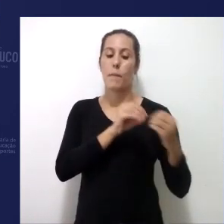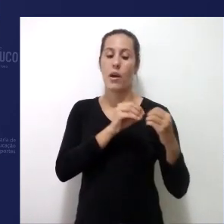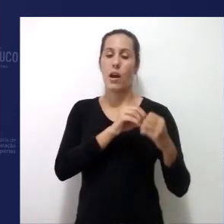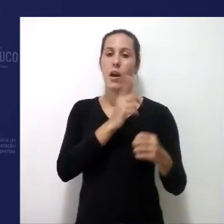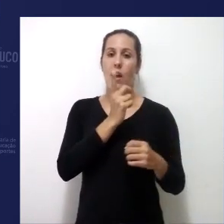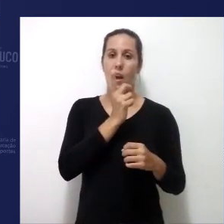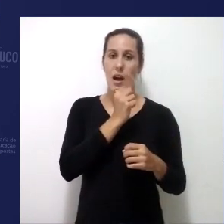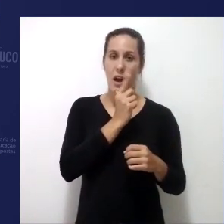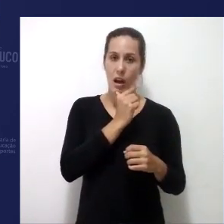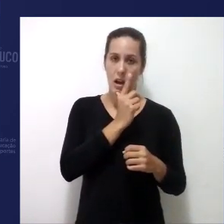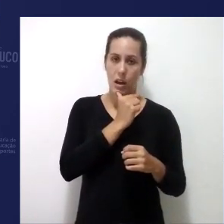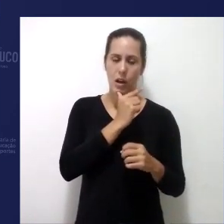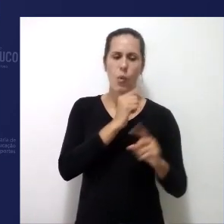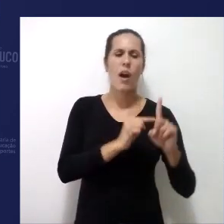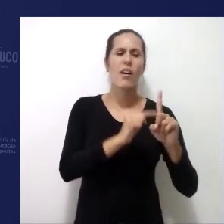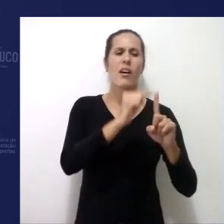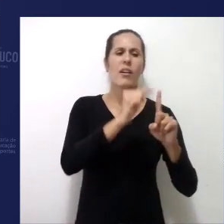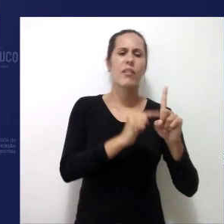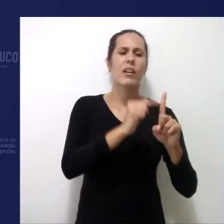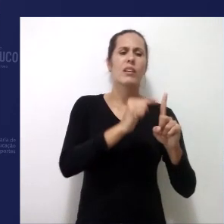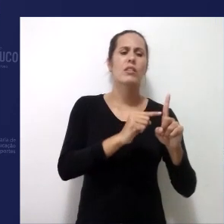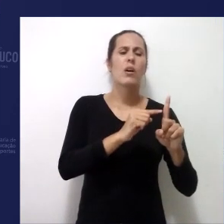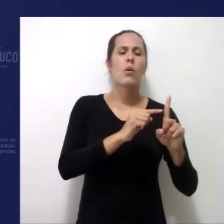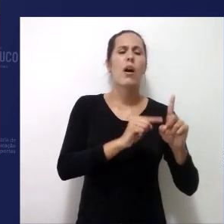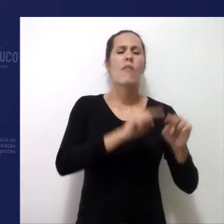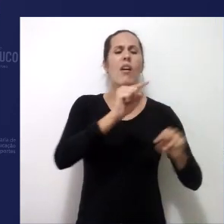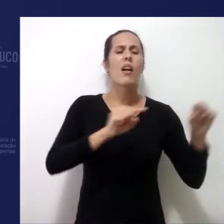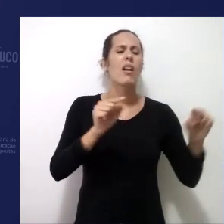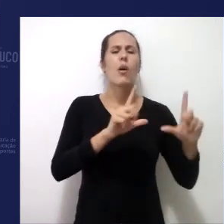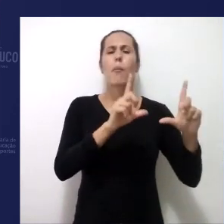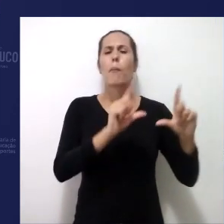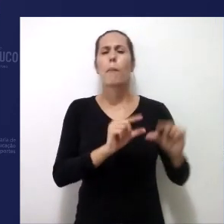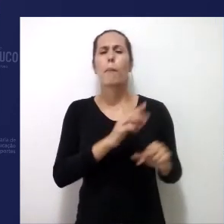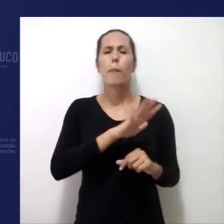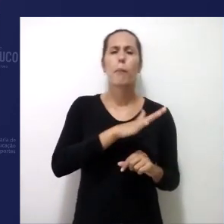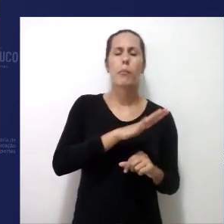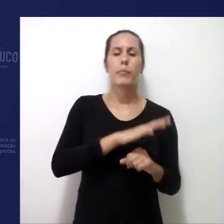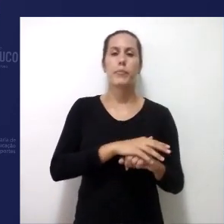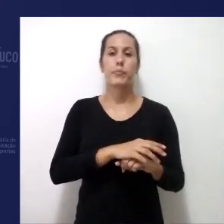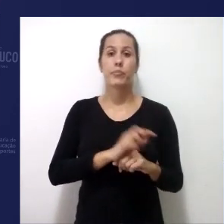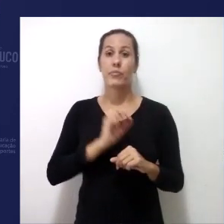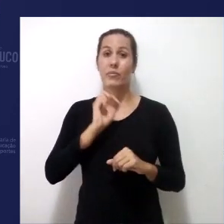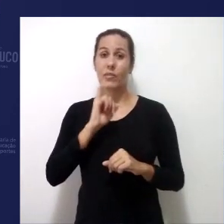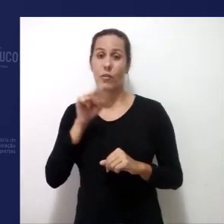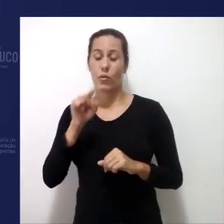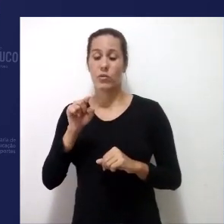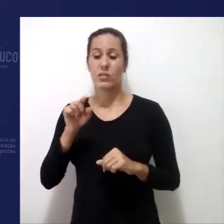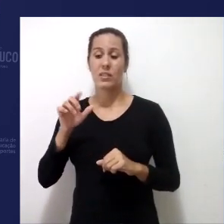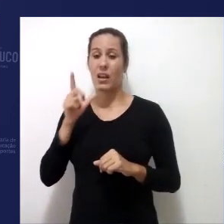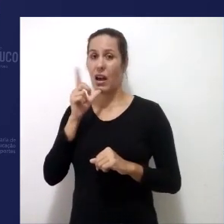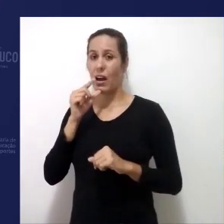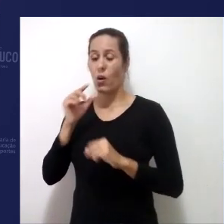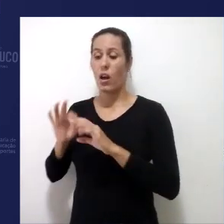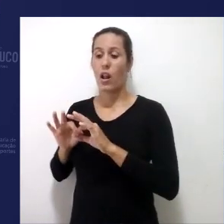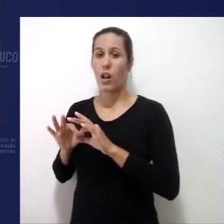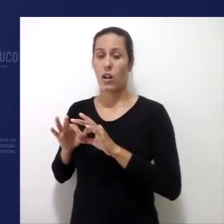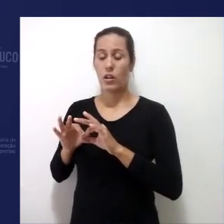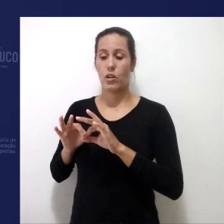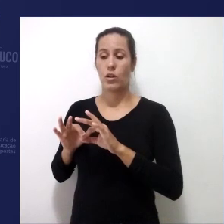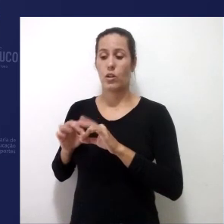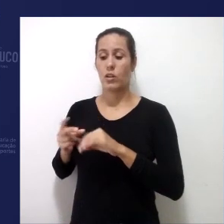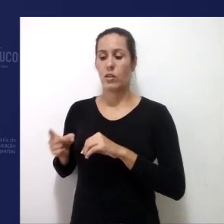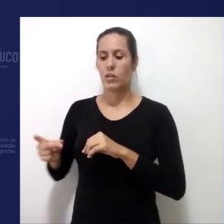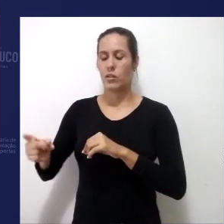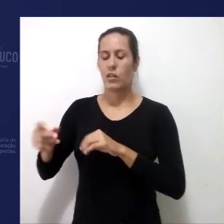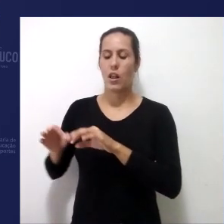vai estar próximo da água, vai ter uma pouca variação de temperatura. E se você está distante da água,